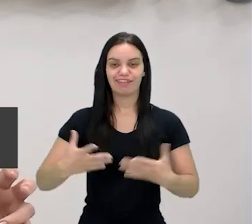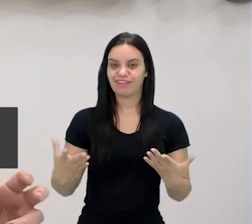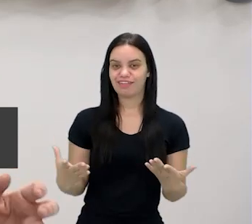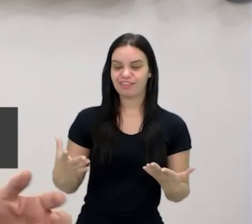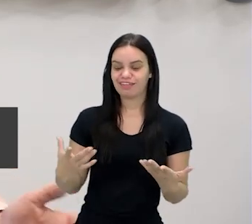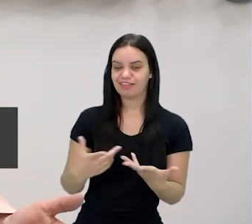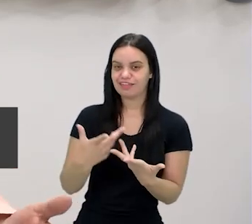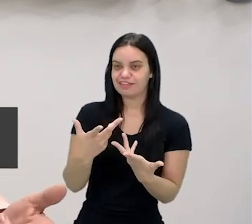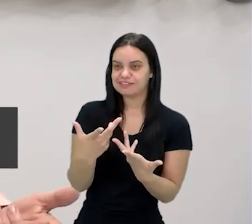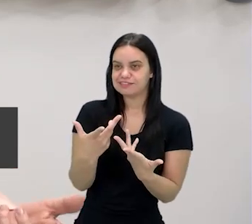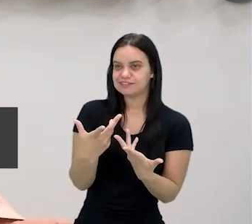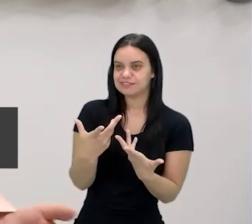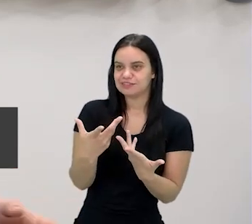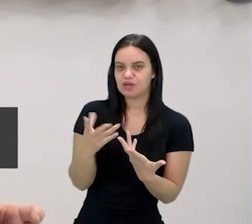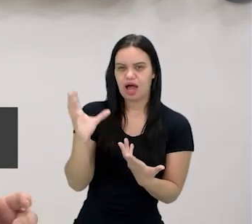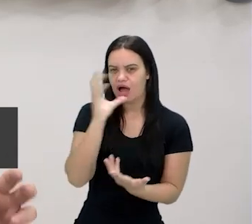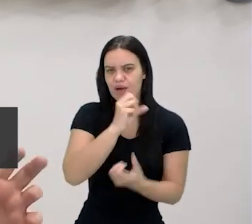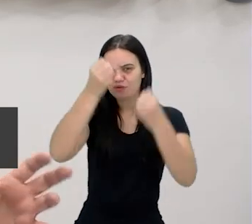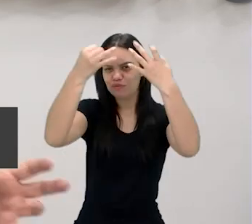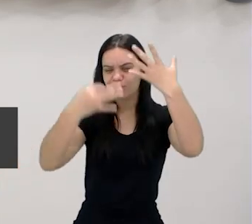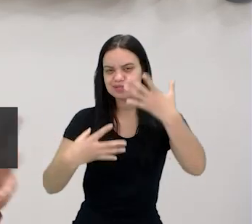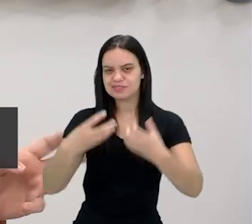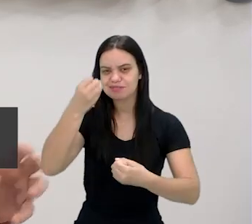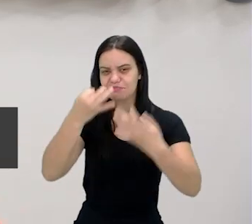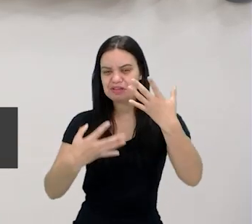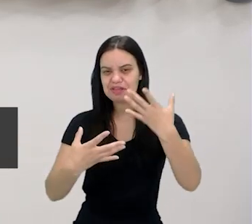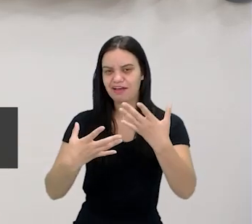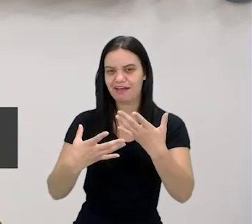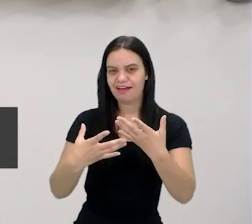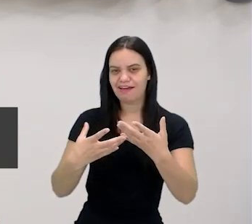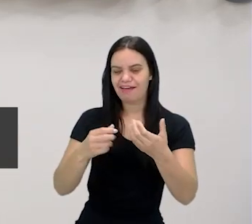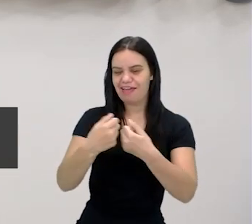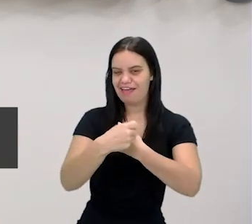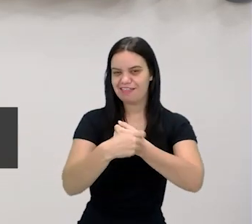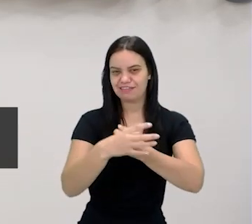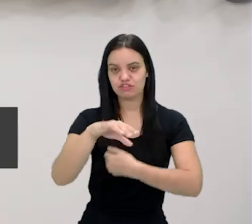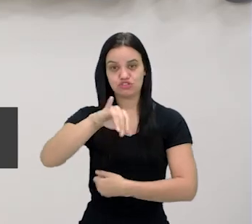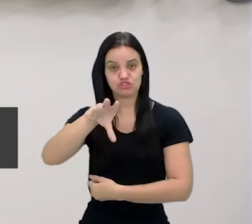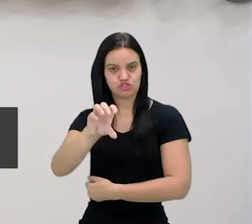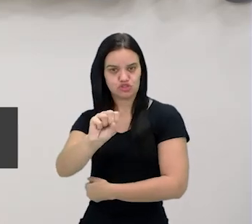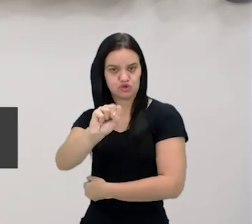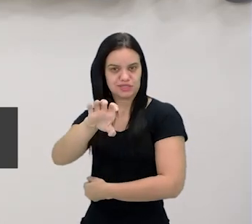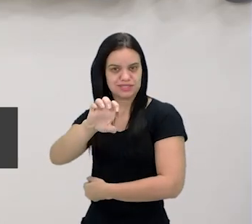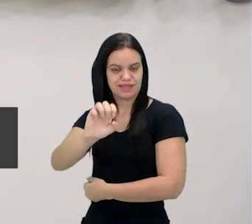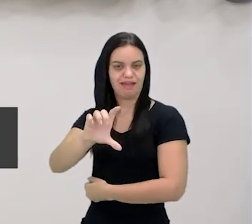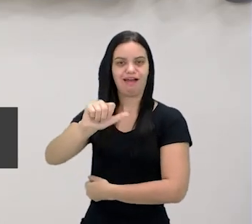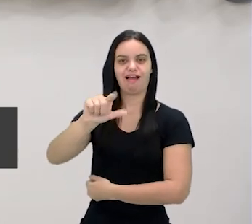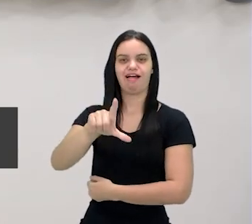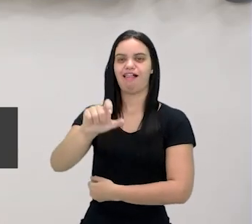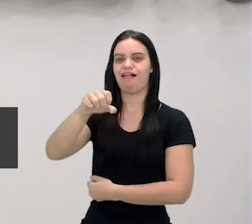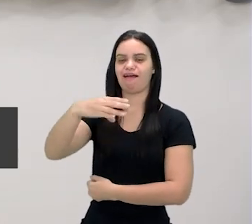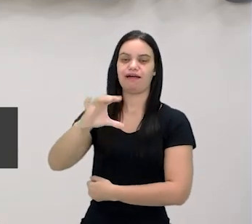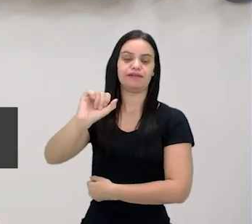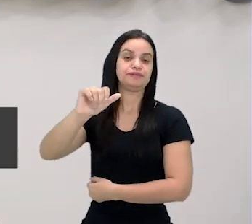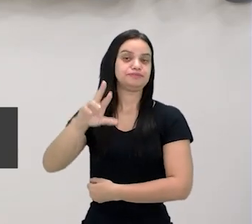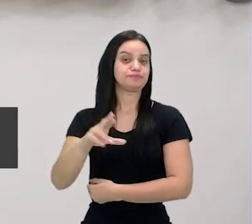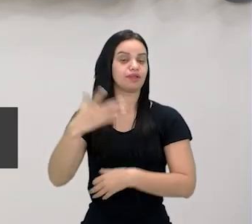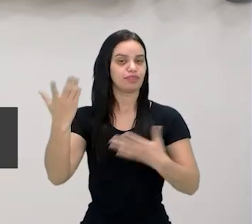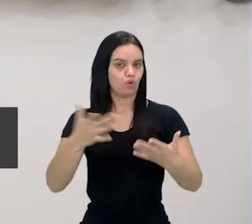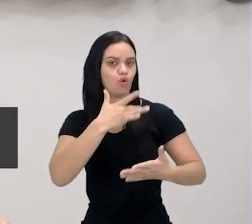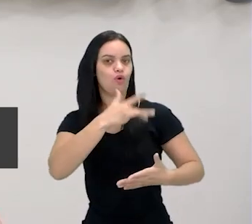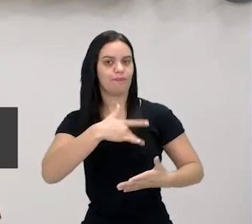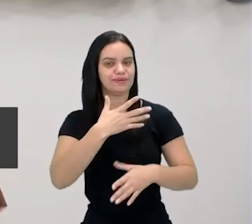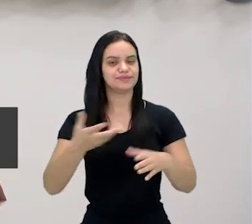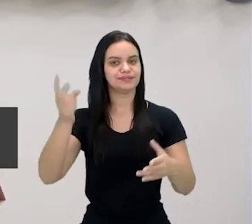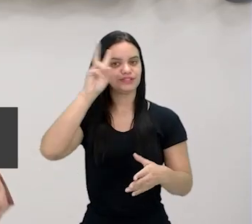muito breves palavras, é um pouquinho da nossa descrição do José de Alencar. Hoje, nesse programa aqui, o nosso romance Senhora, que nós